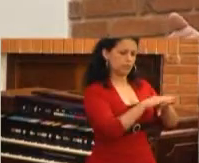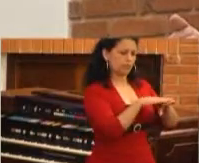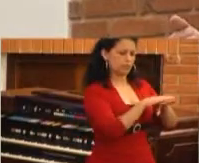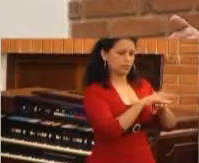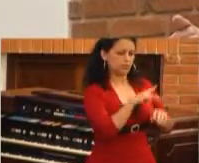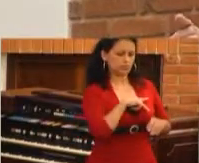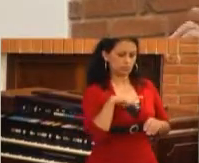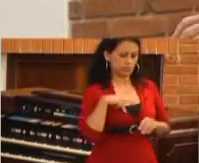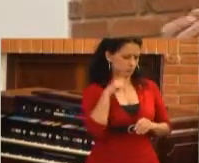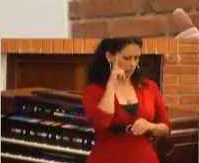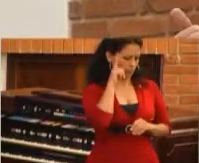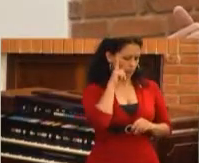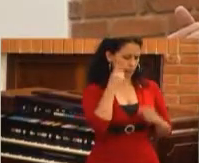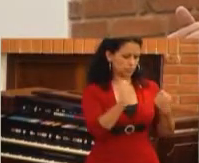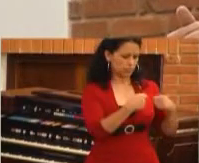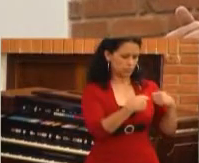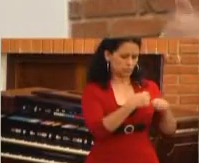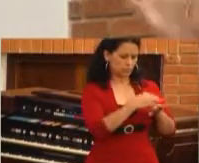você.